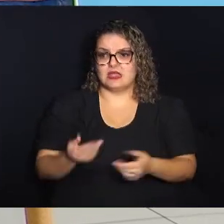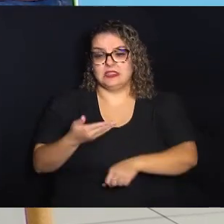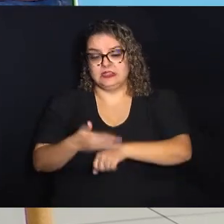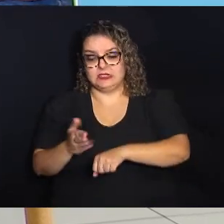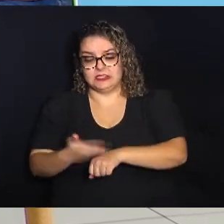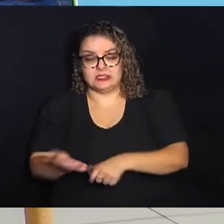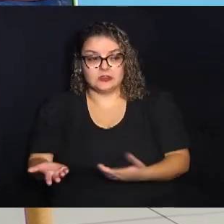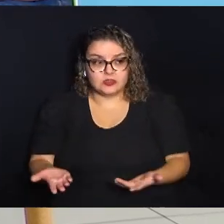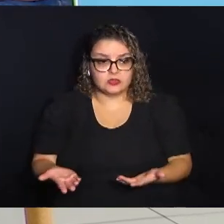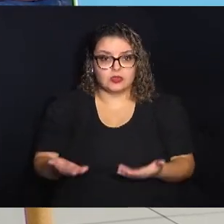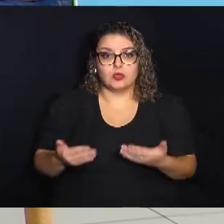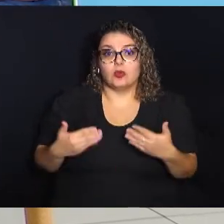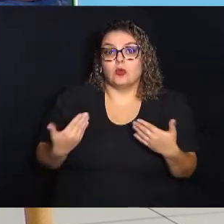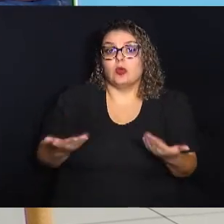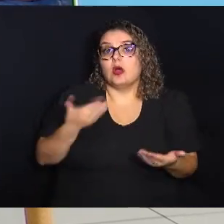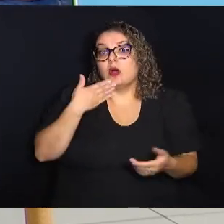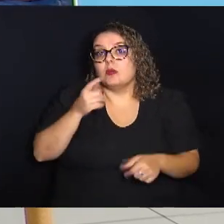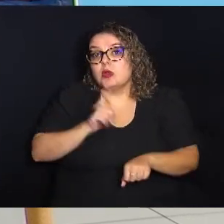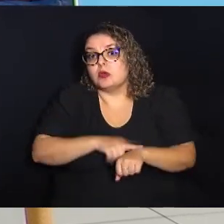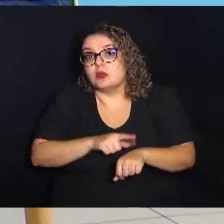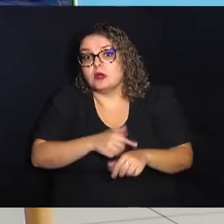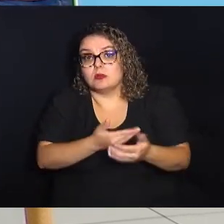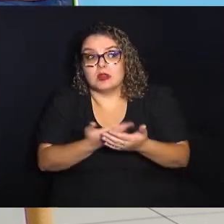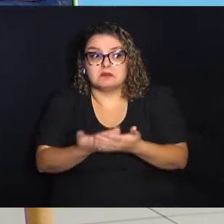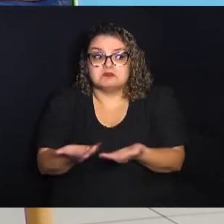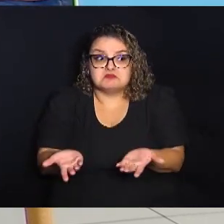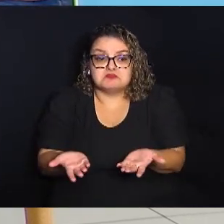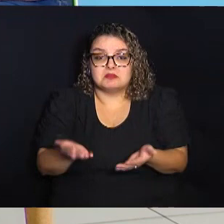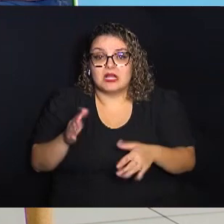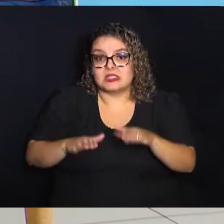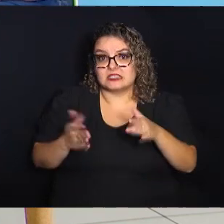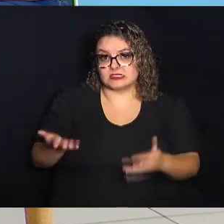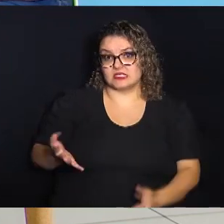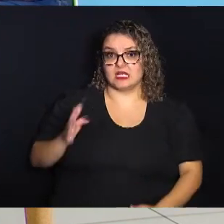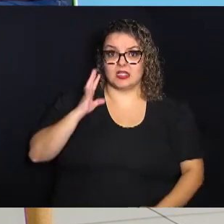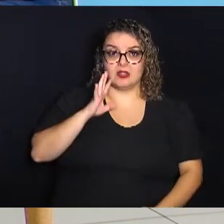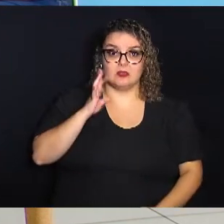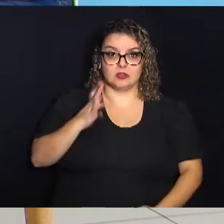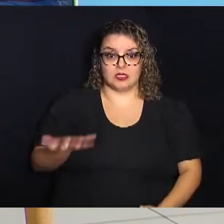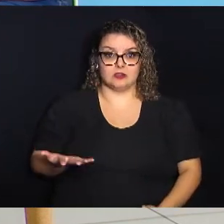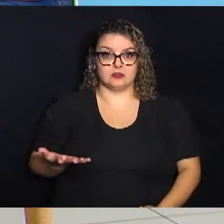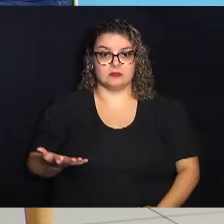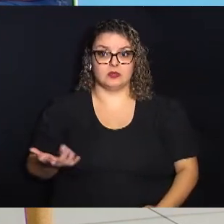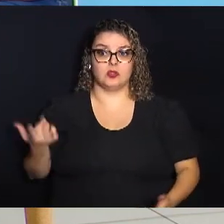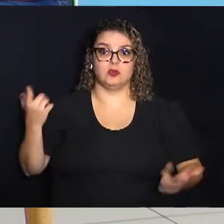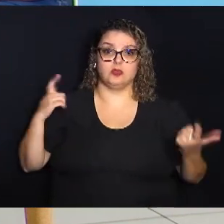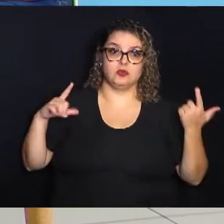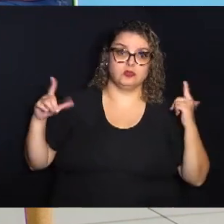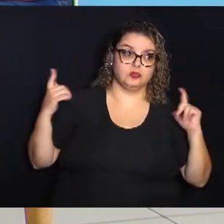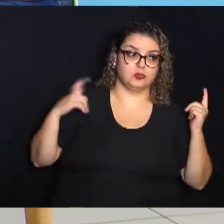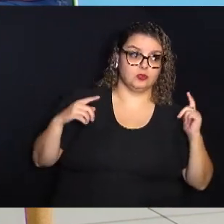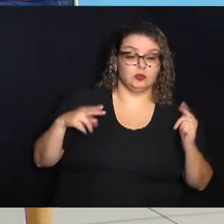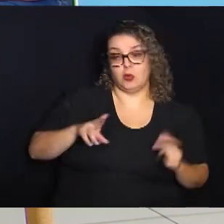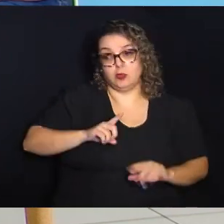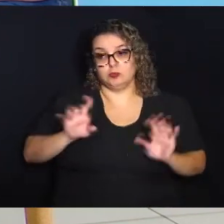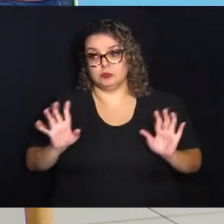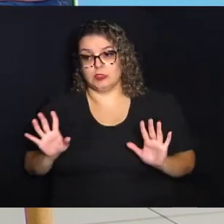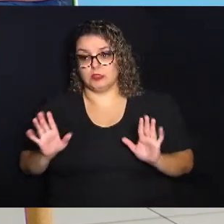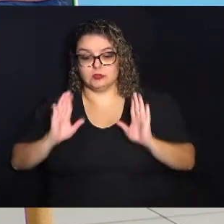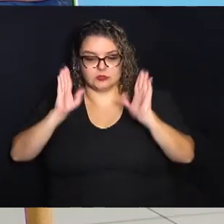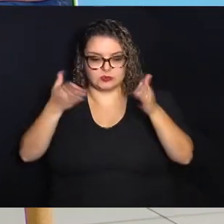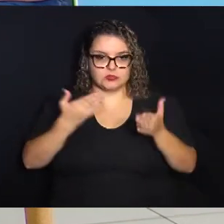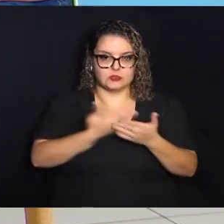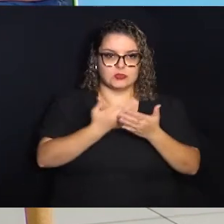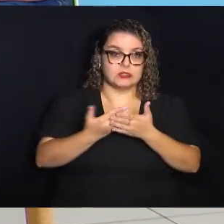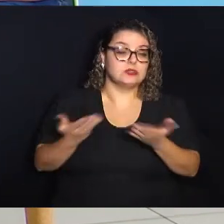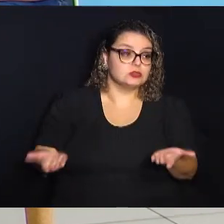exercícios? Qual é o melhor horário para estudar? De repente é legal também intercalar com lazer, ou não, só foca